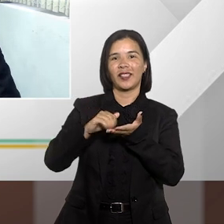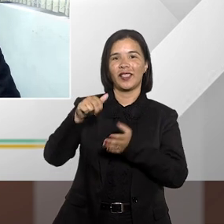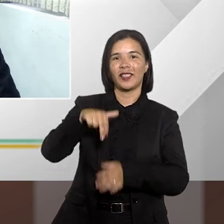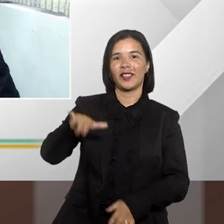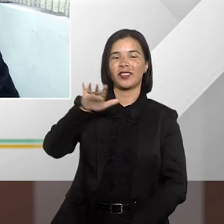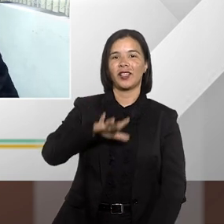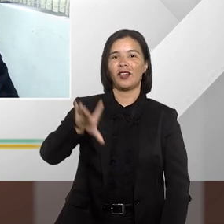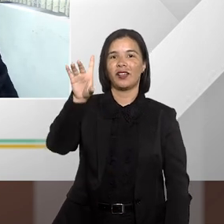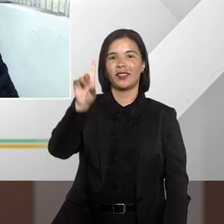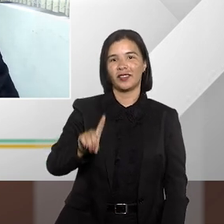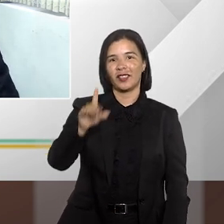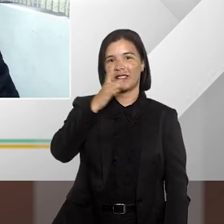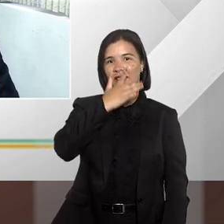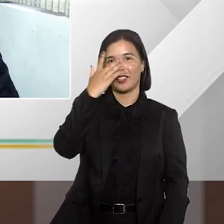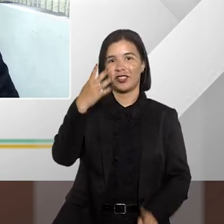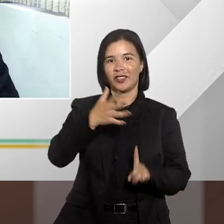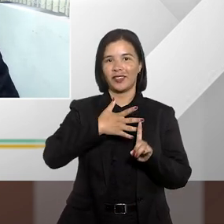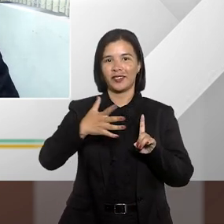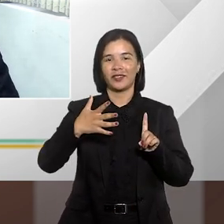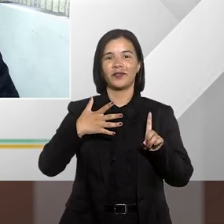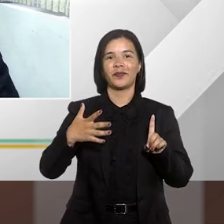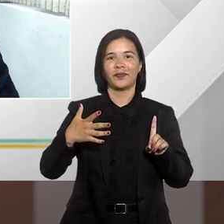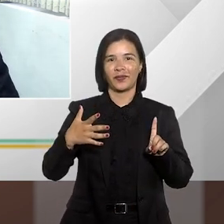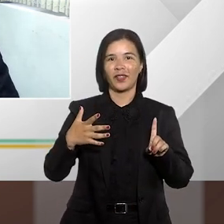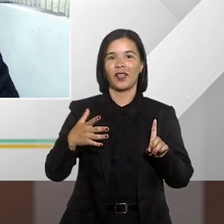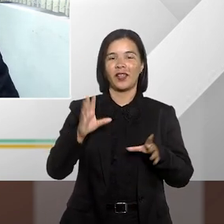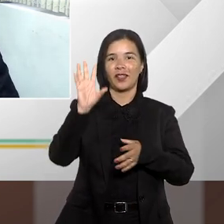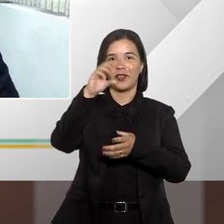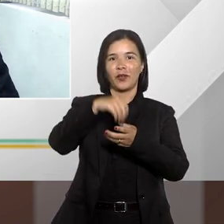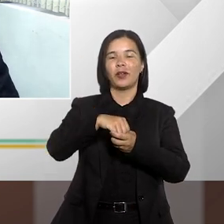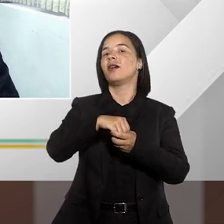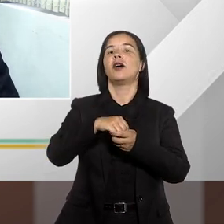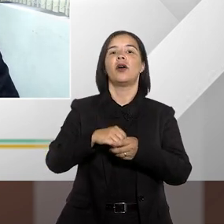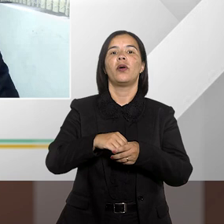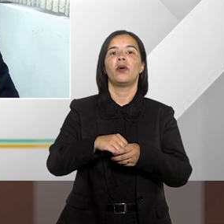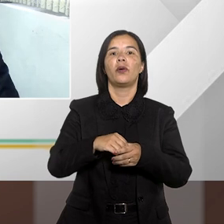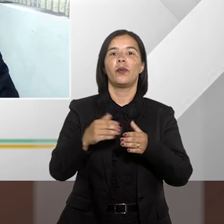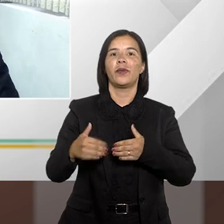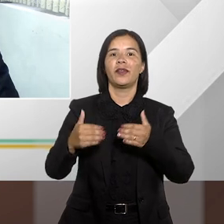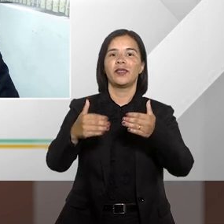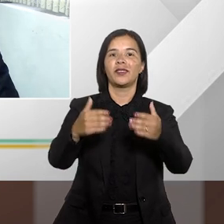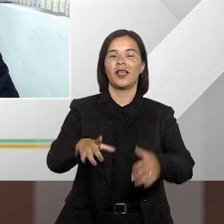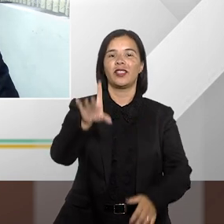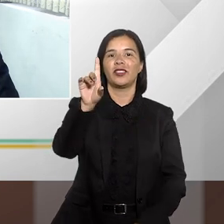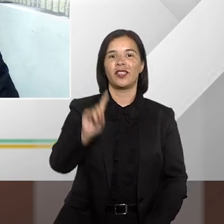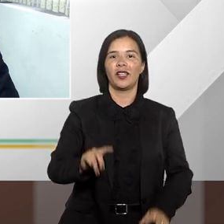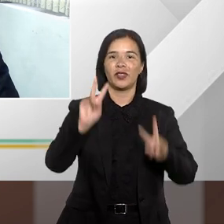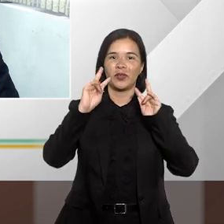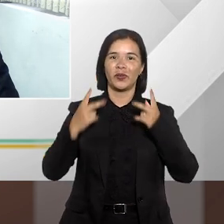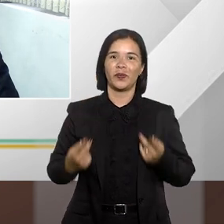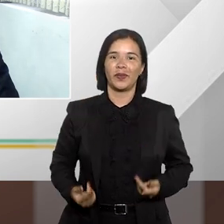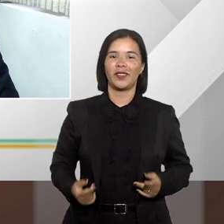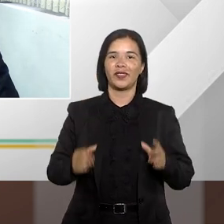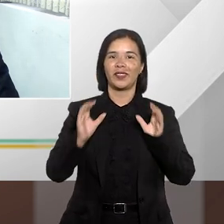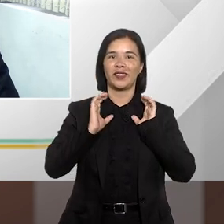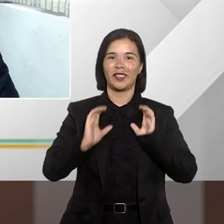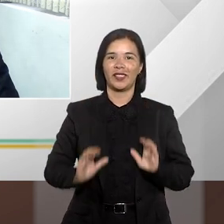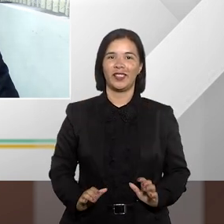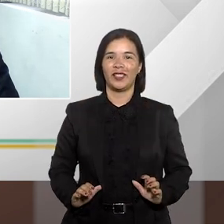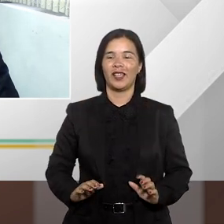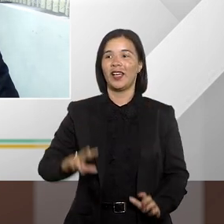Nacional de Direitos das Pessoas LGBTQIA+, que compõe o Ministério dos Direitos Humanos e Cidadania.